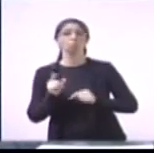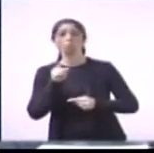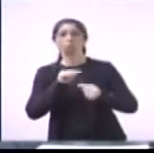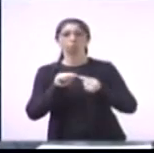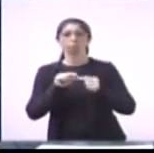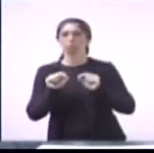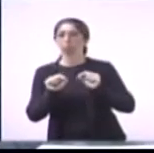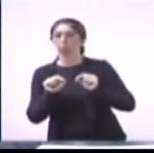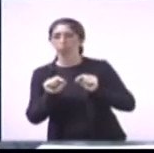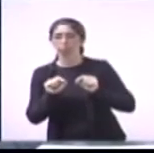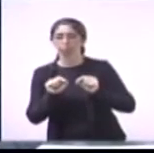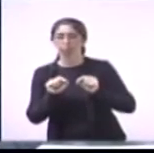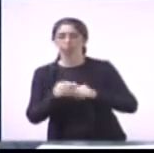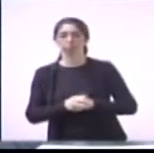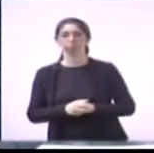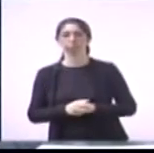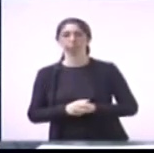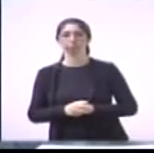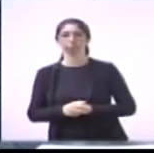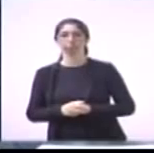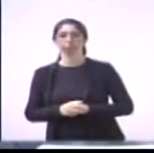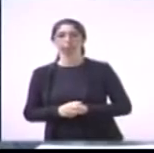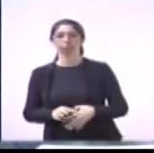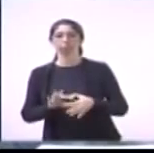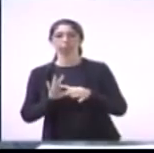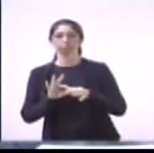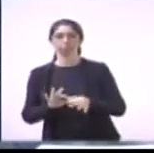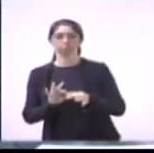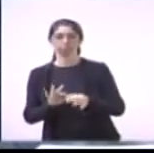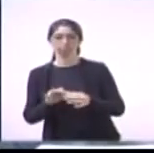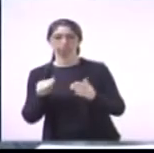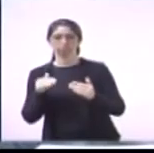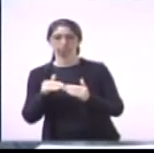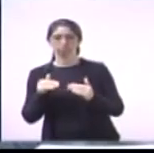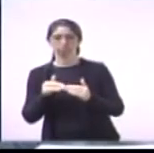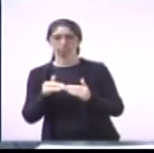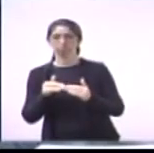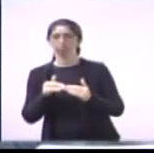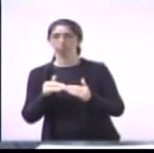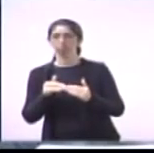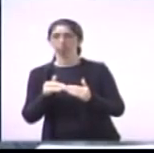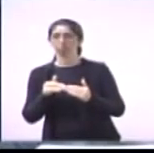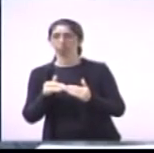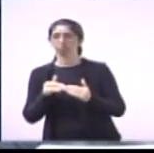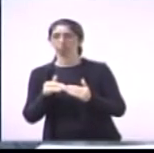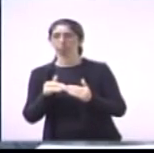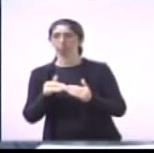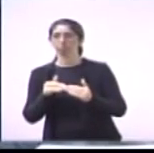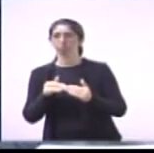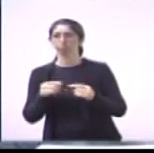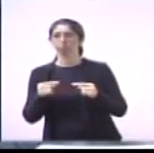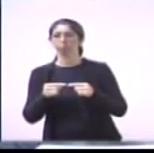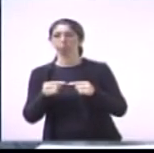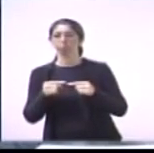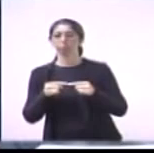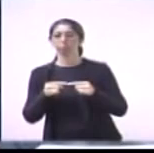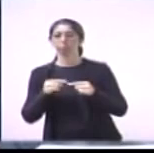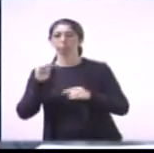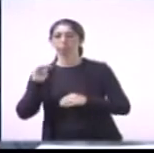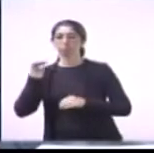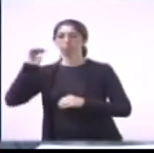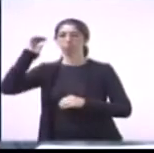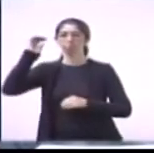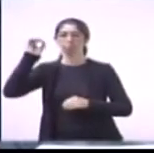é estar em consonância também com o que se discute no âmbito